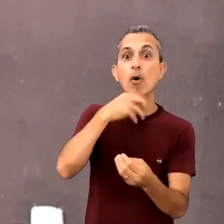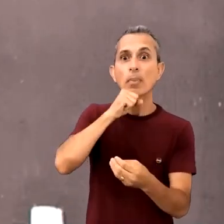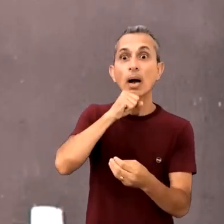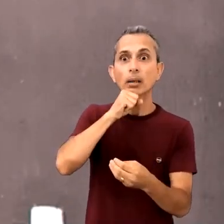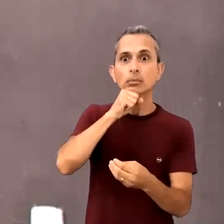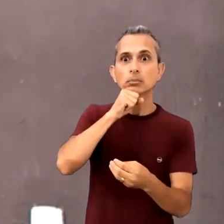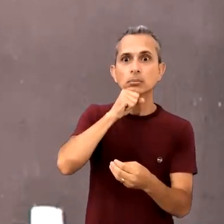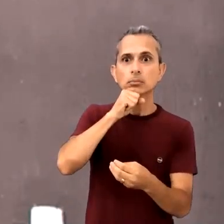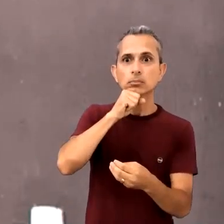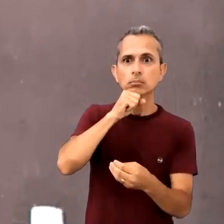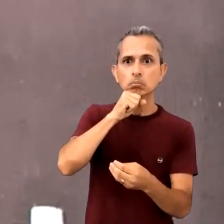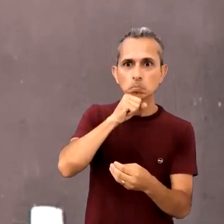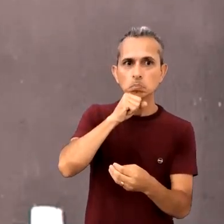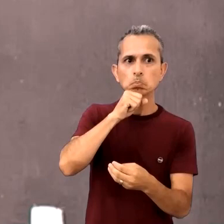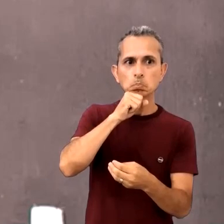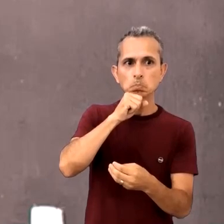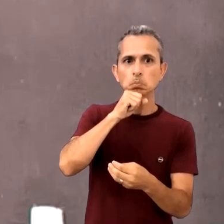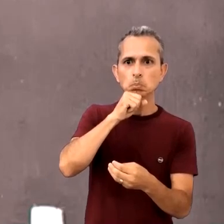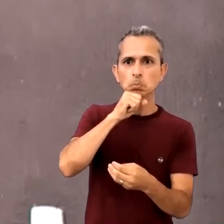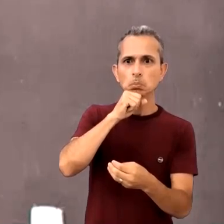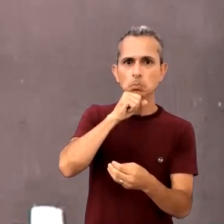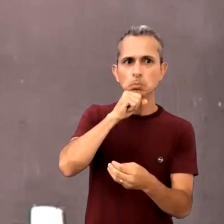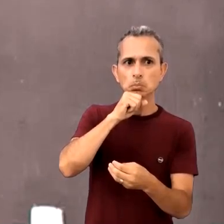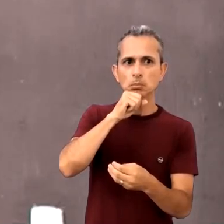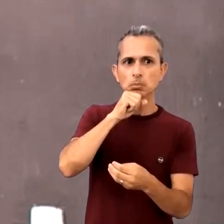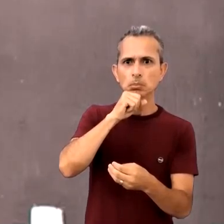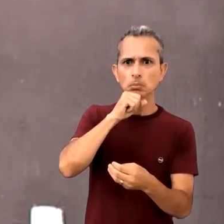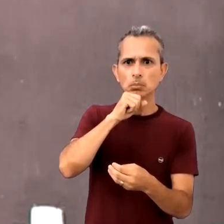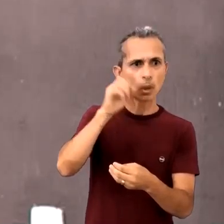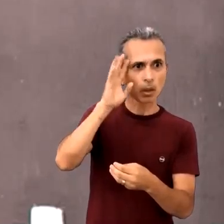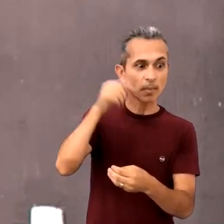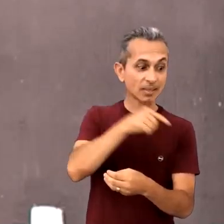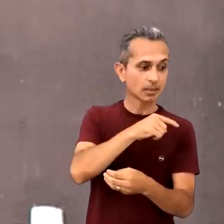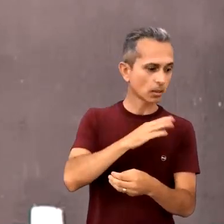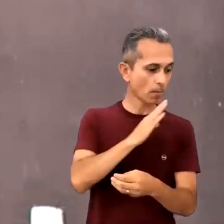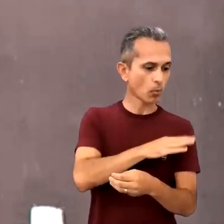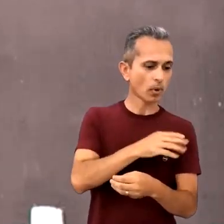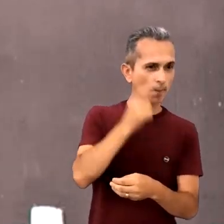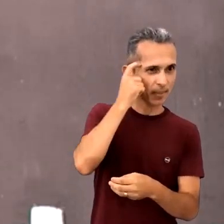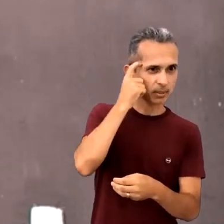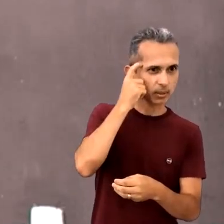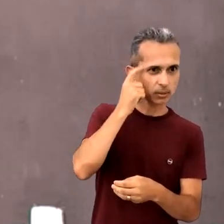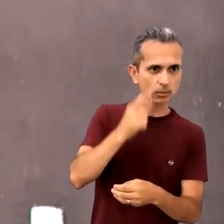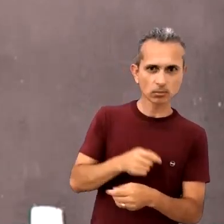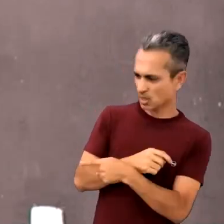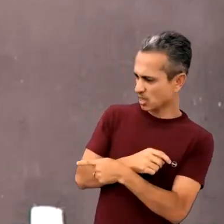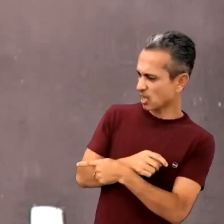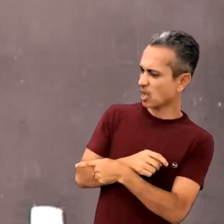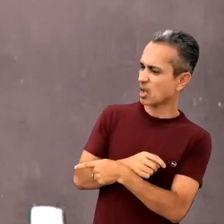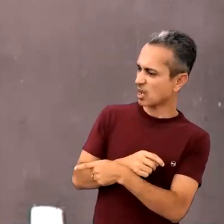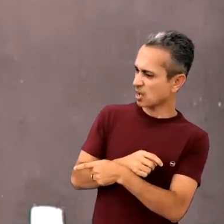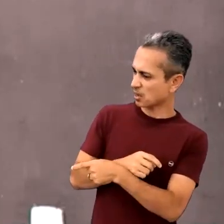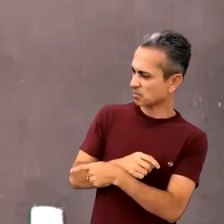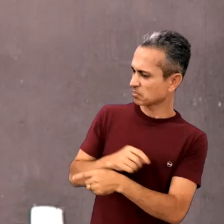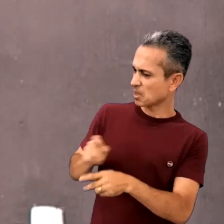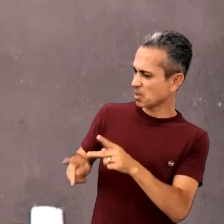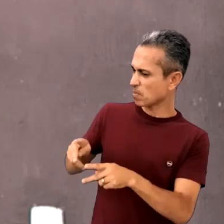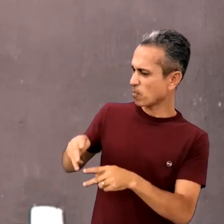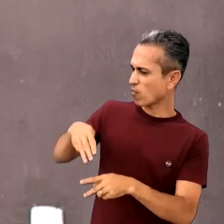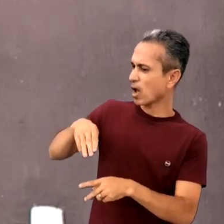Imagina ele chegar e dizer: essa raça mesmo, é assim mesmo, essa raça é assim, embebeda o